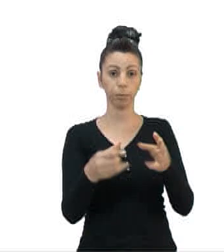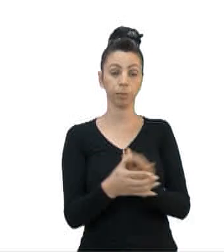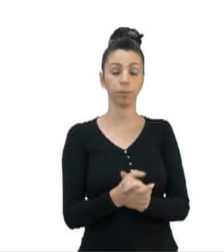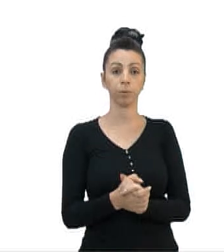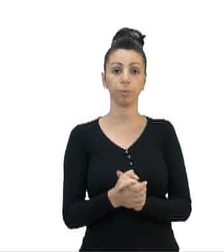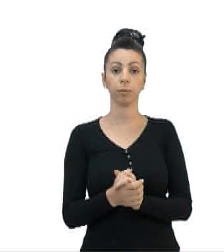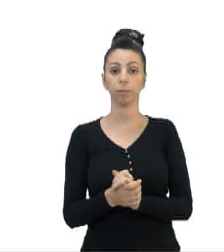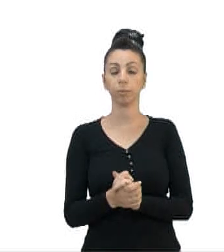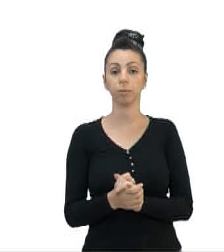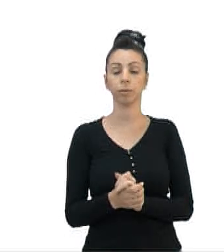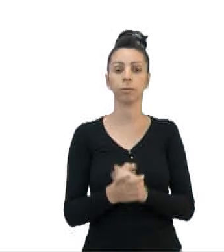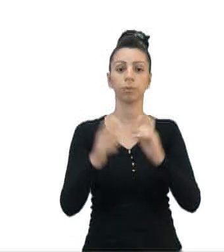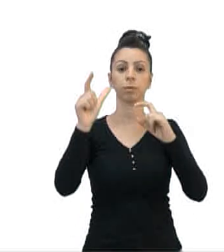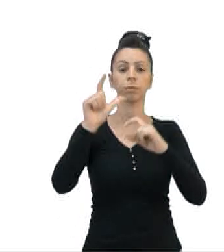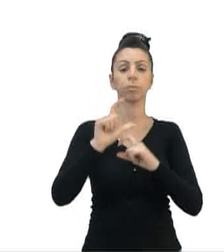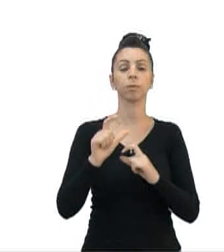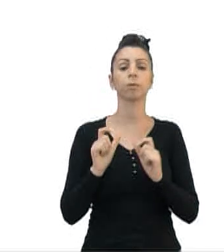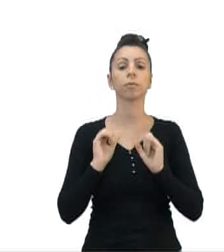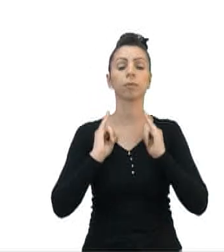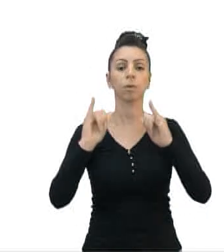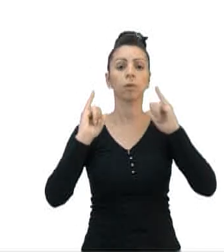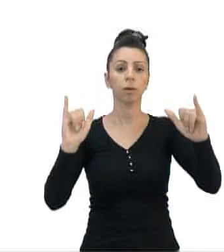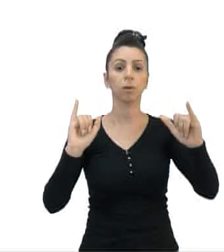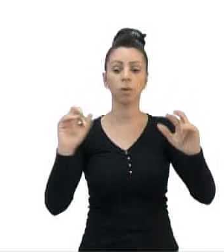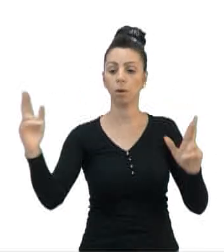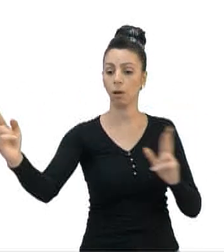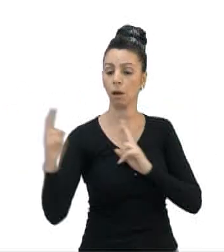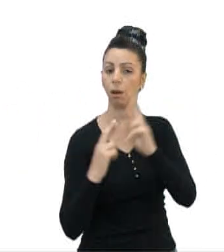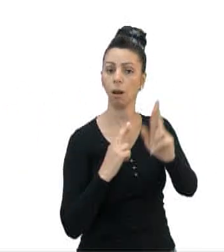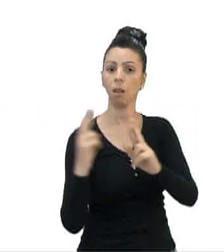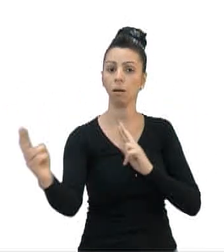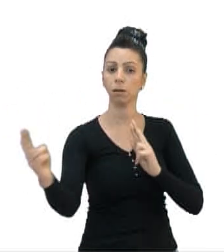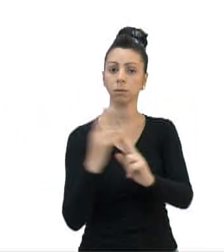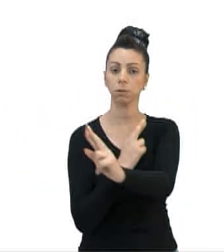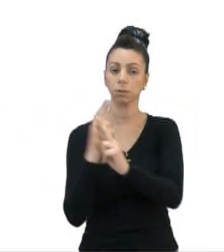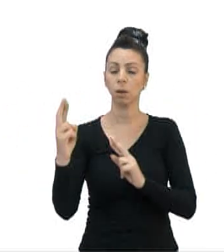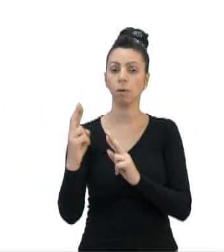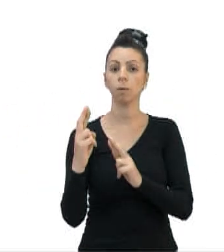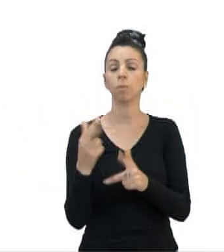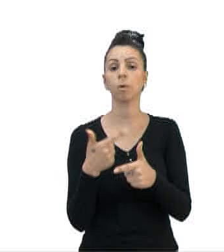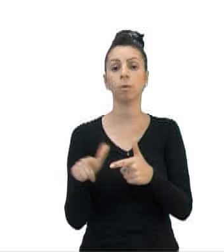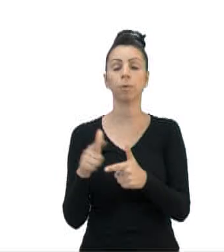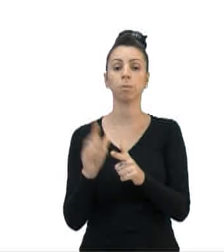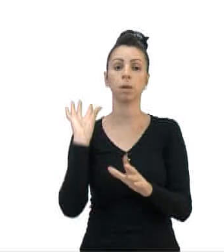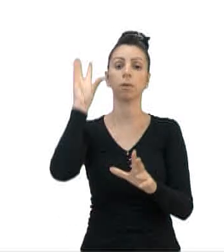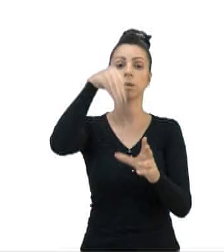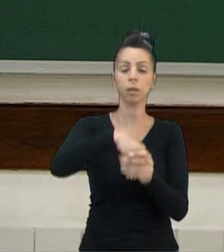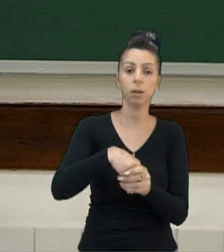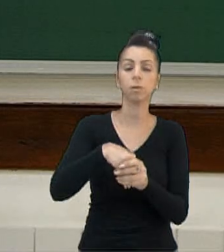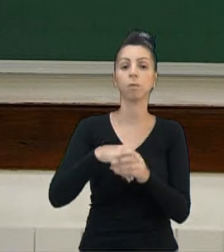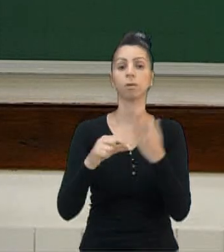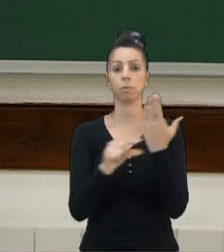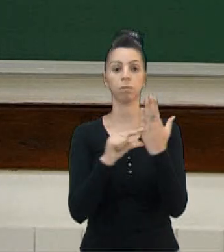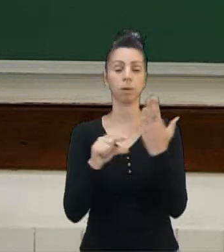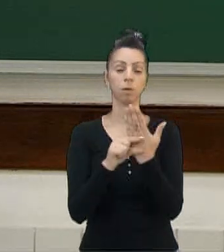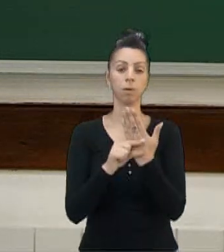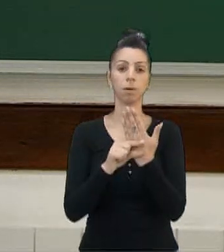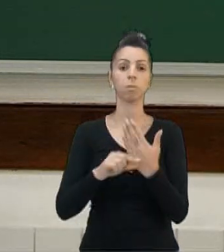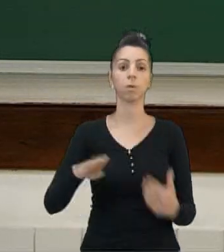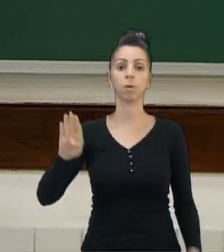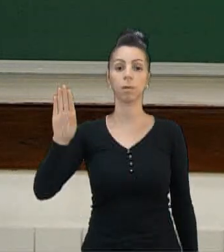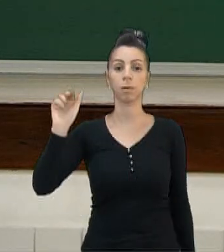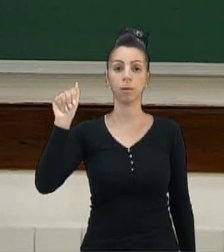quais manchetes das notícias têm relação com o problema descrito no poema de Bandeira. Vocês lembram do poema do Bandeira? A gente falou que o poema do